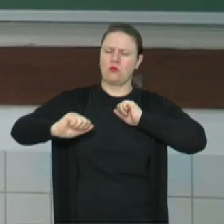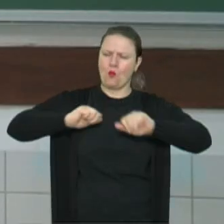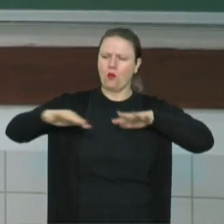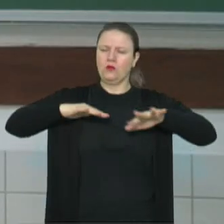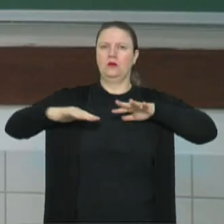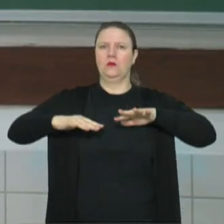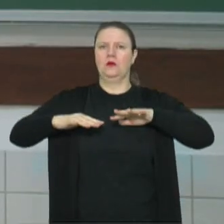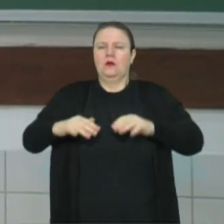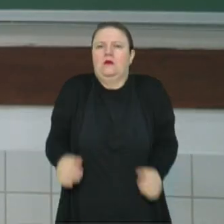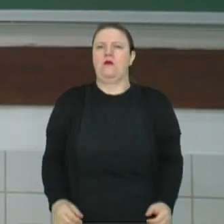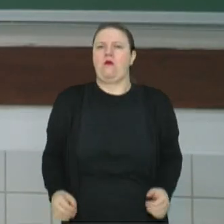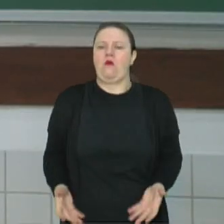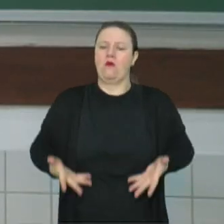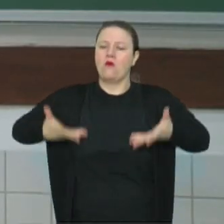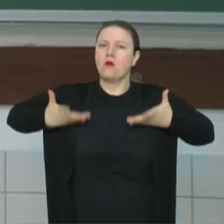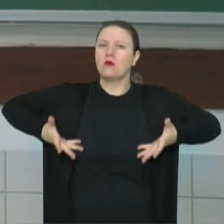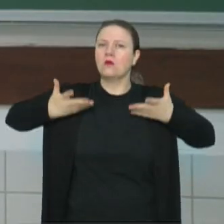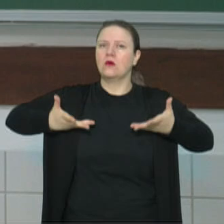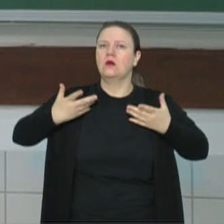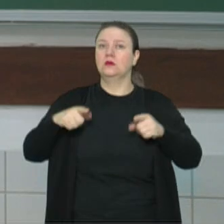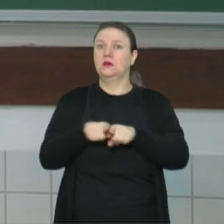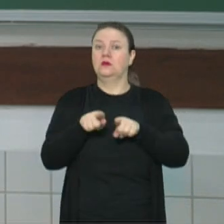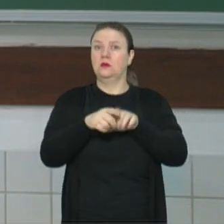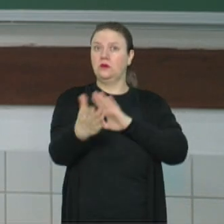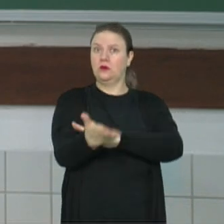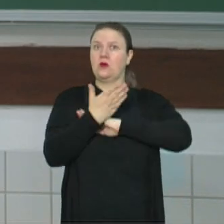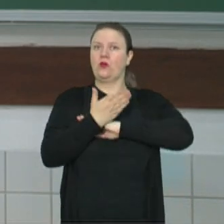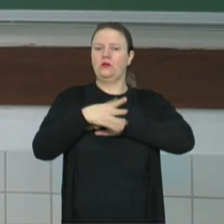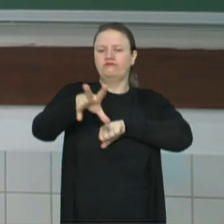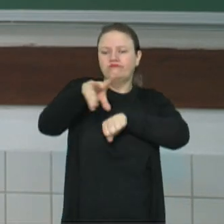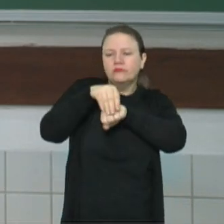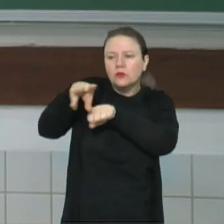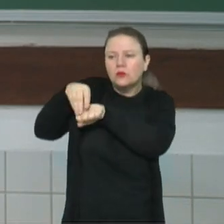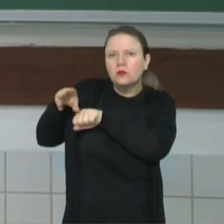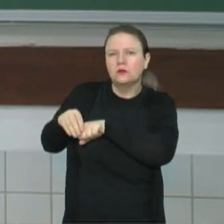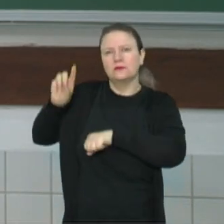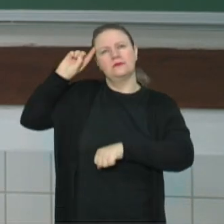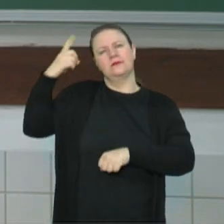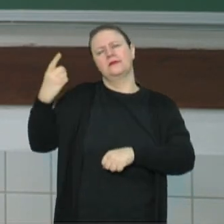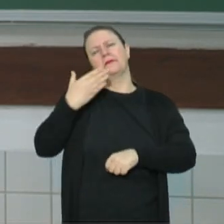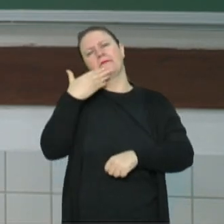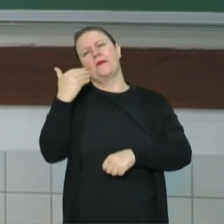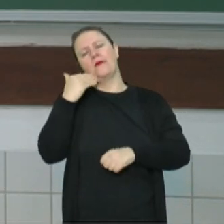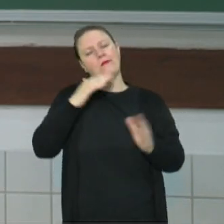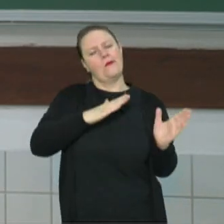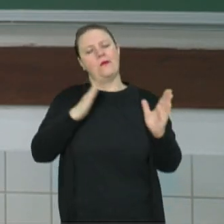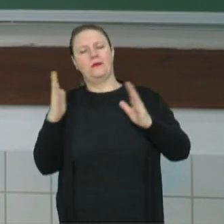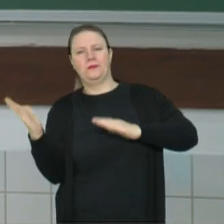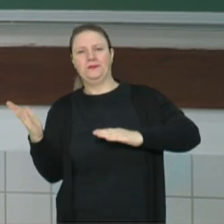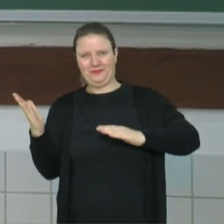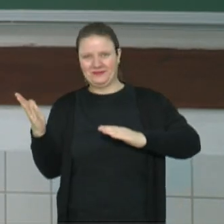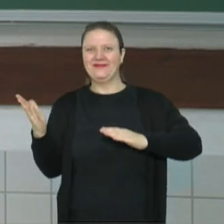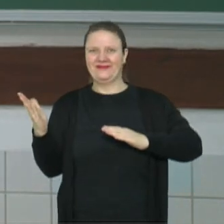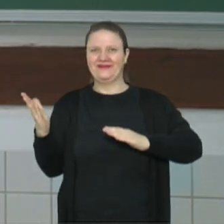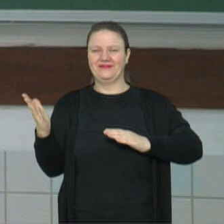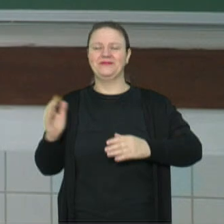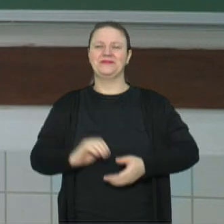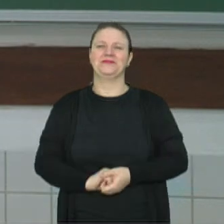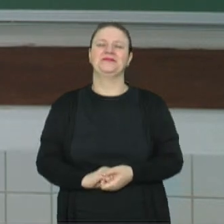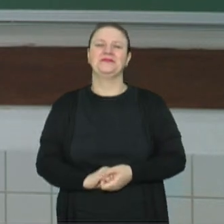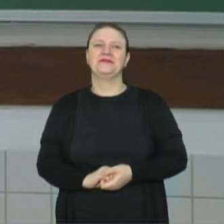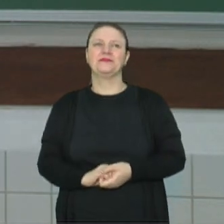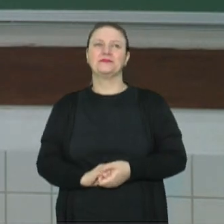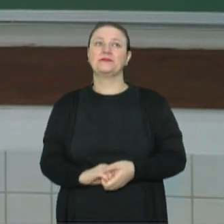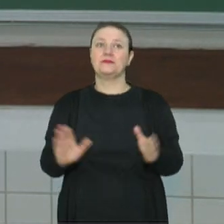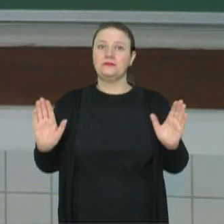aprender cada vez mais, que favorece tanto o aprendizado. E também o dia torna-se melhor, né? Foge um pouquinho daquela rotina.